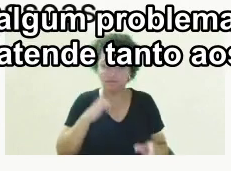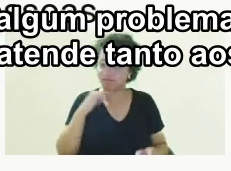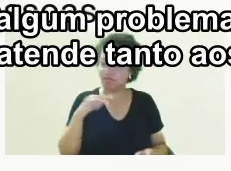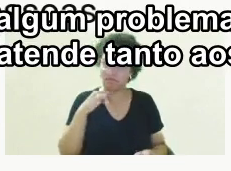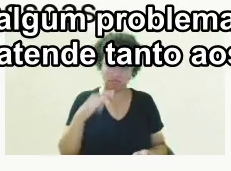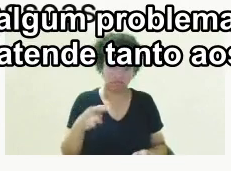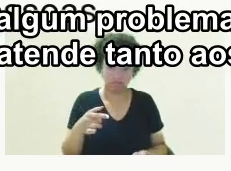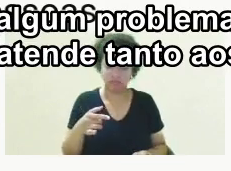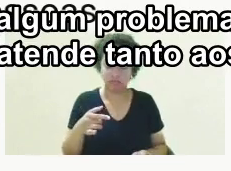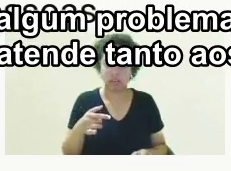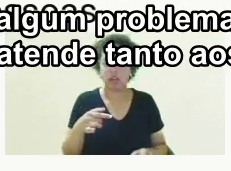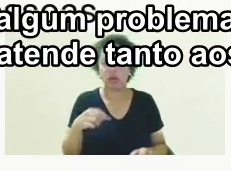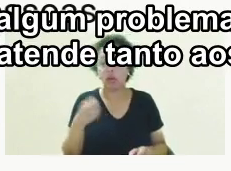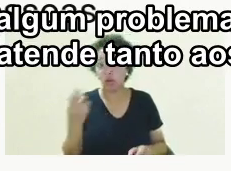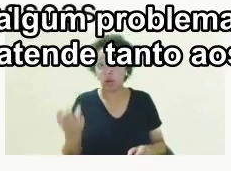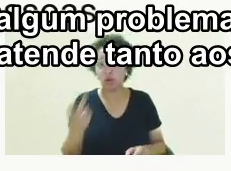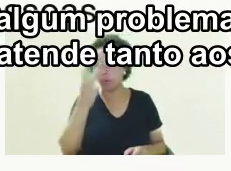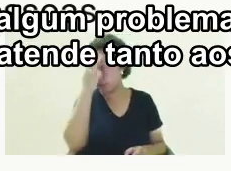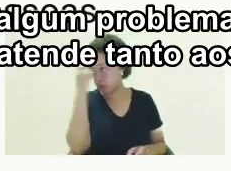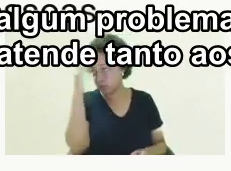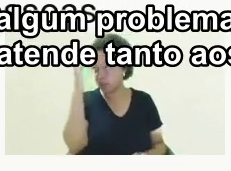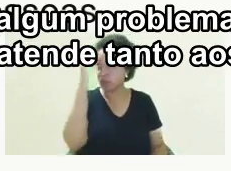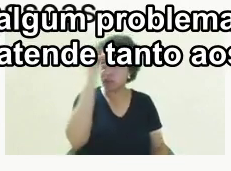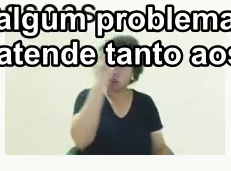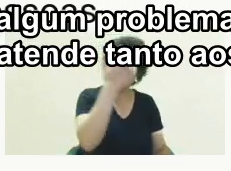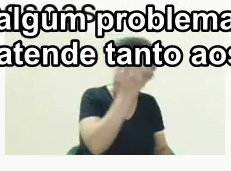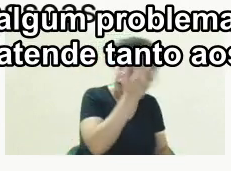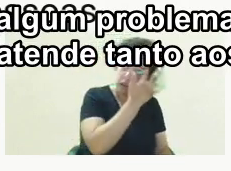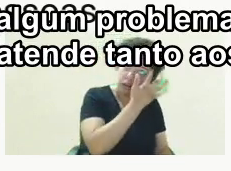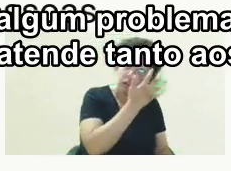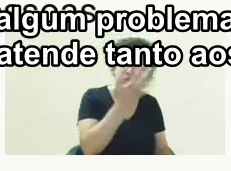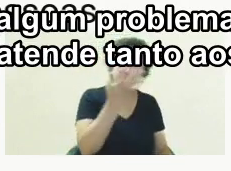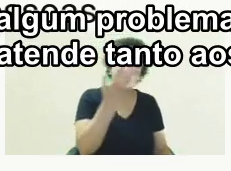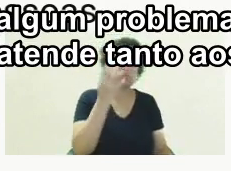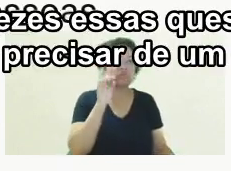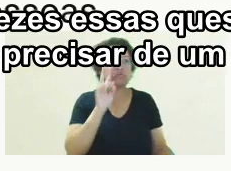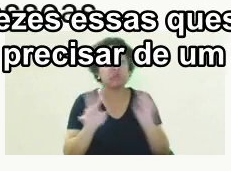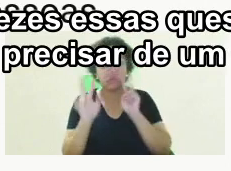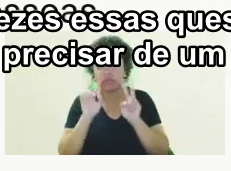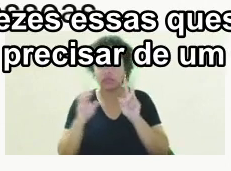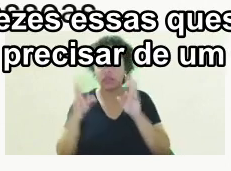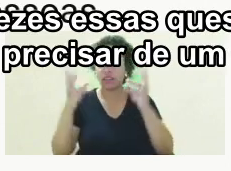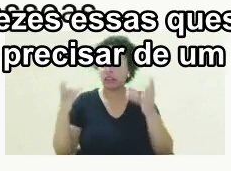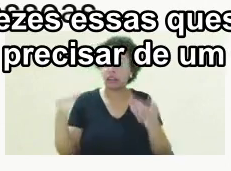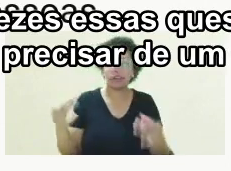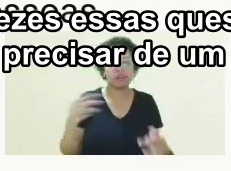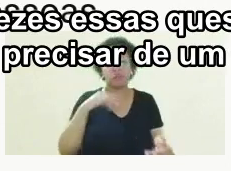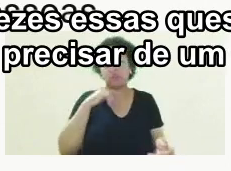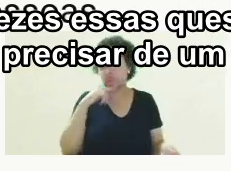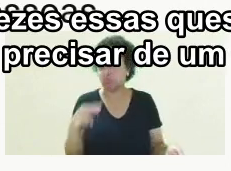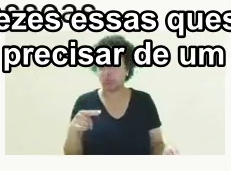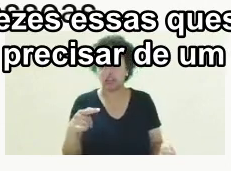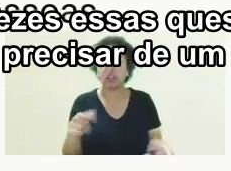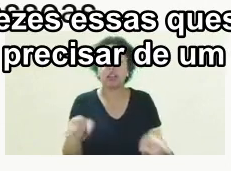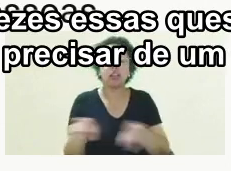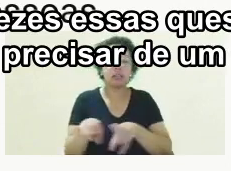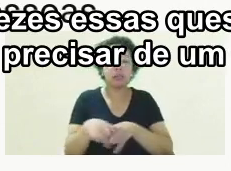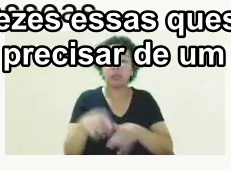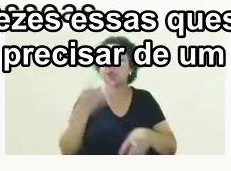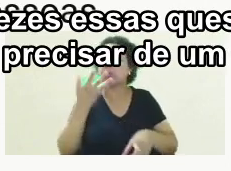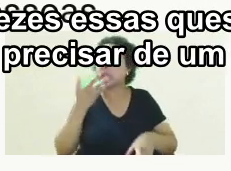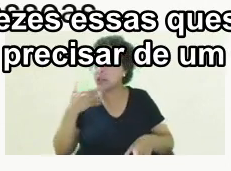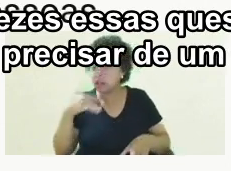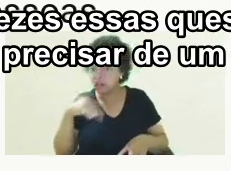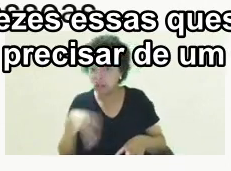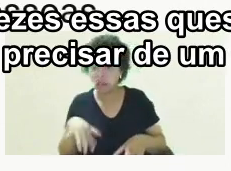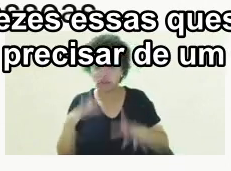tem algum problema de distração, talvez, e não se atente tanto aos detalhes. As crianças também têm, às